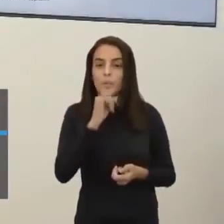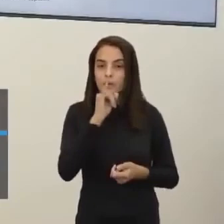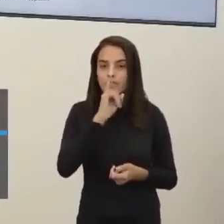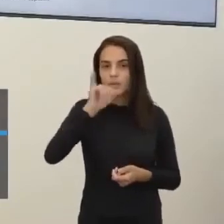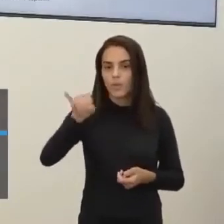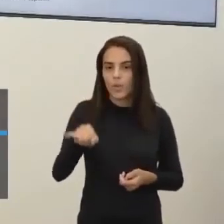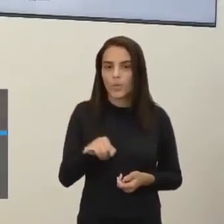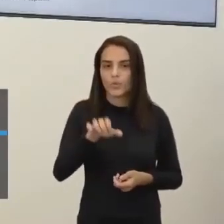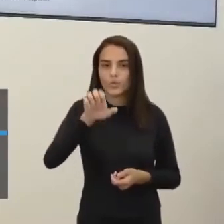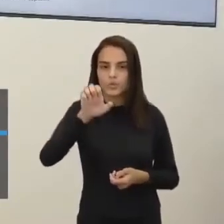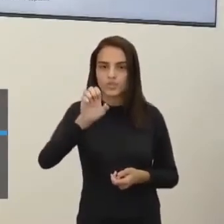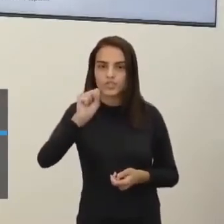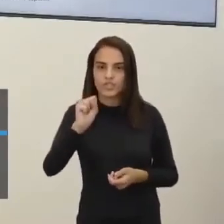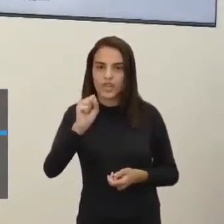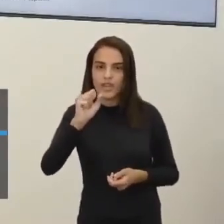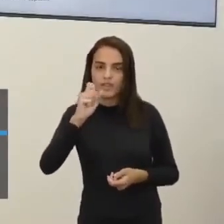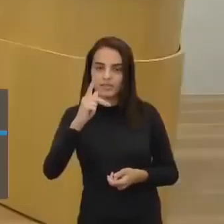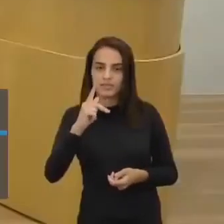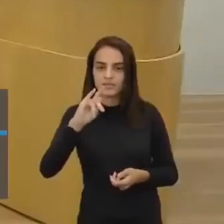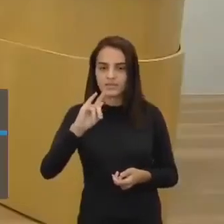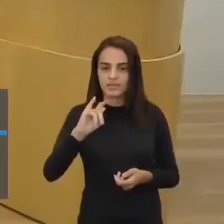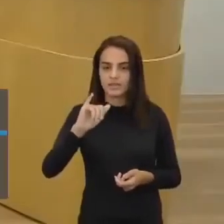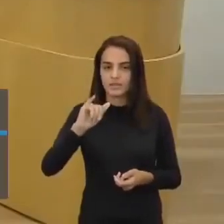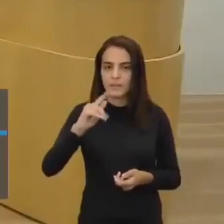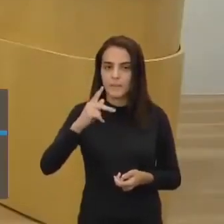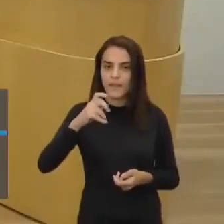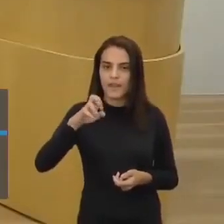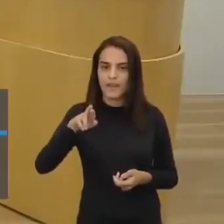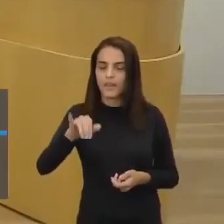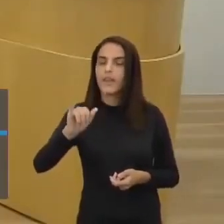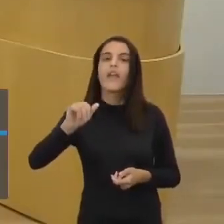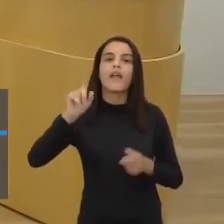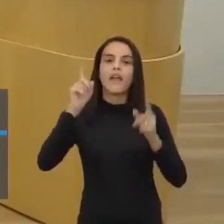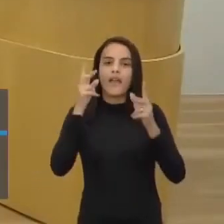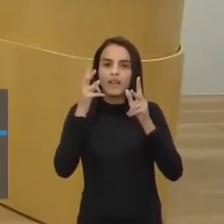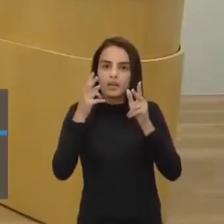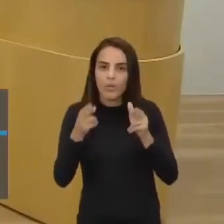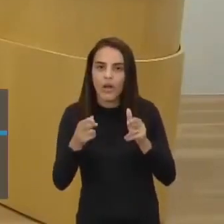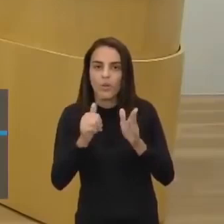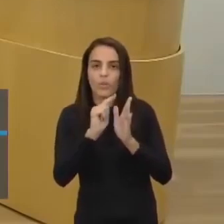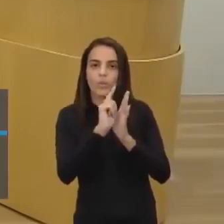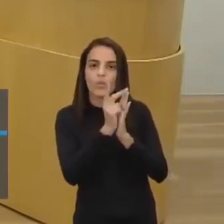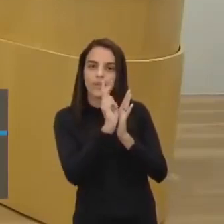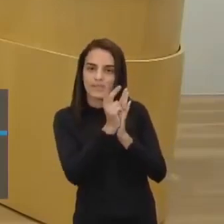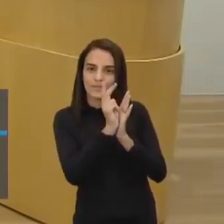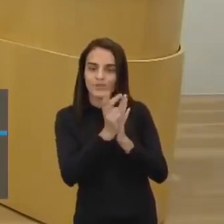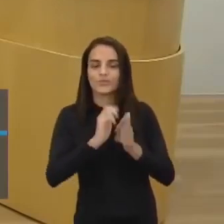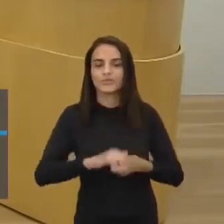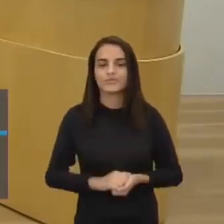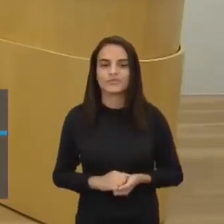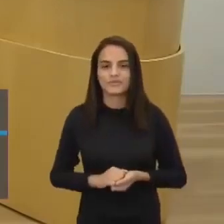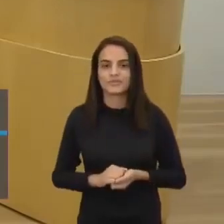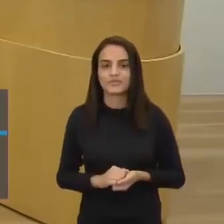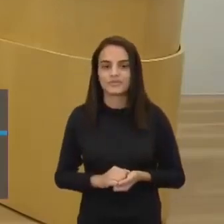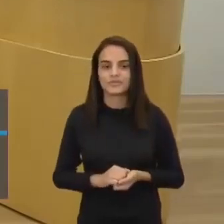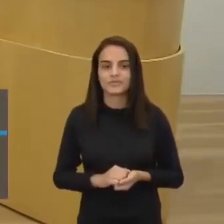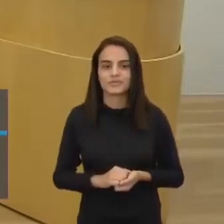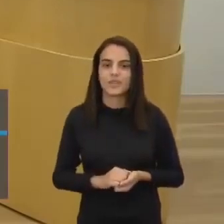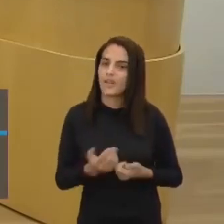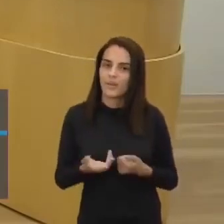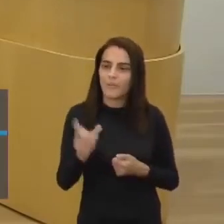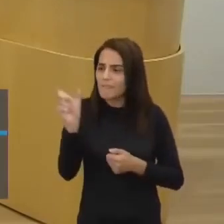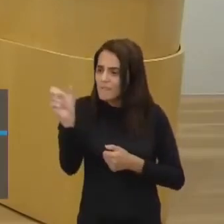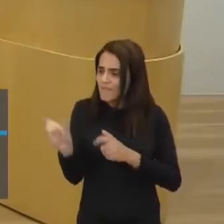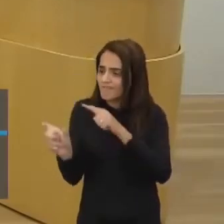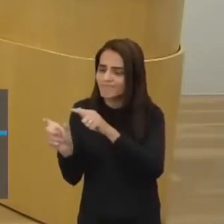é igual o Índio Tonto. Que é igual? É exatamente o mesmo personagem. Muda a caracterização, mas o personagem é muito